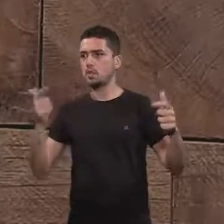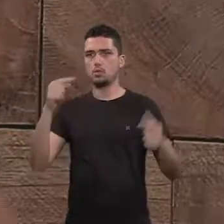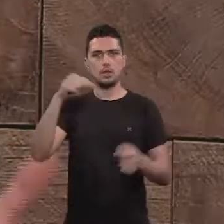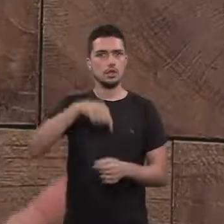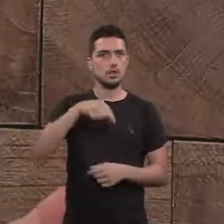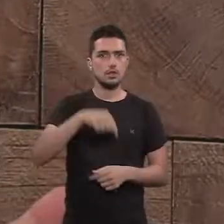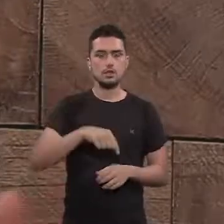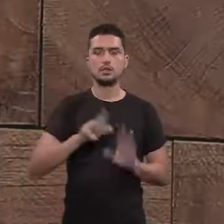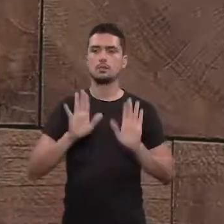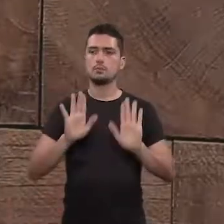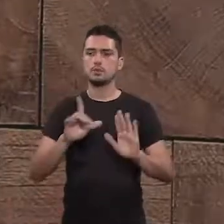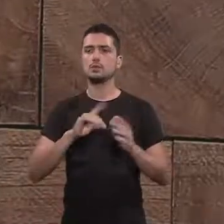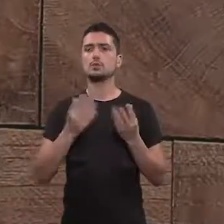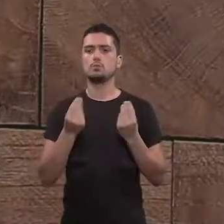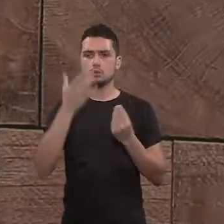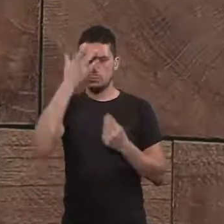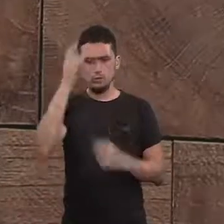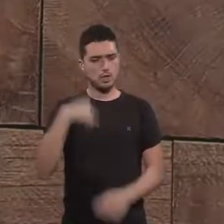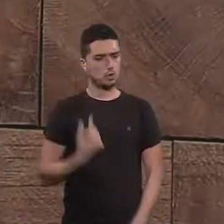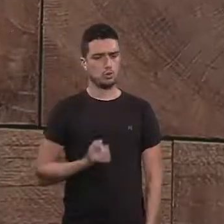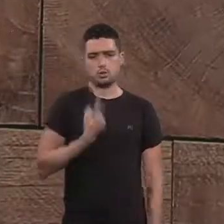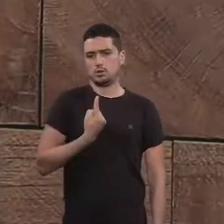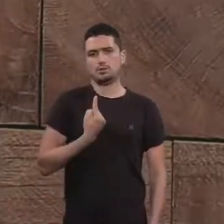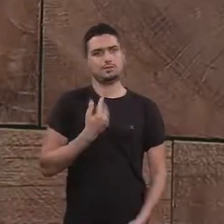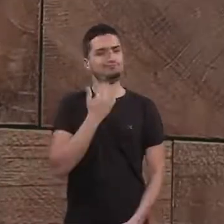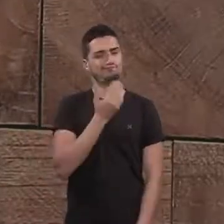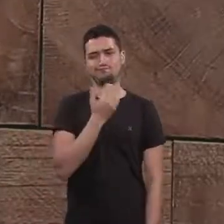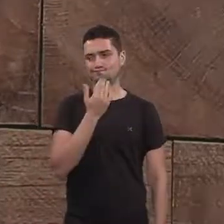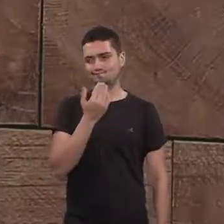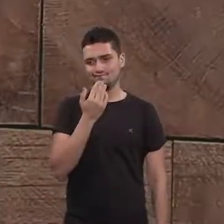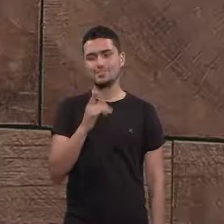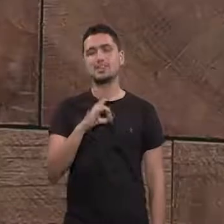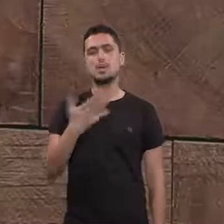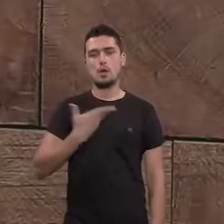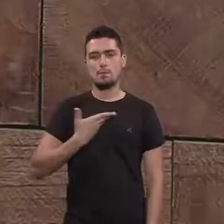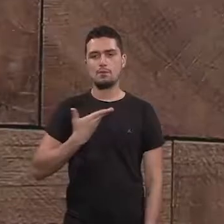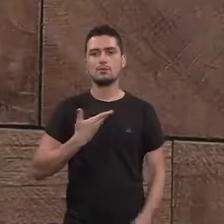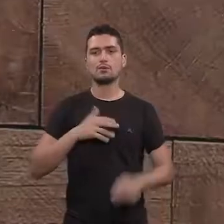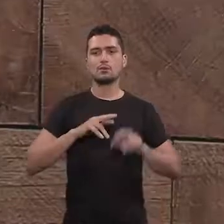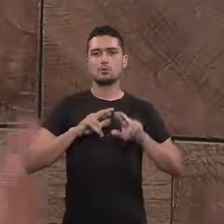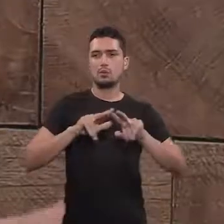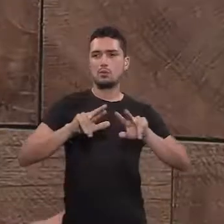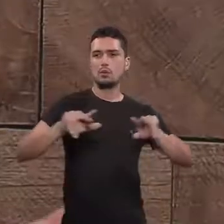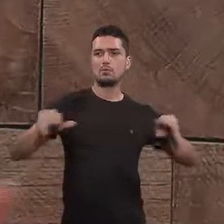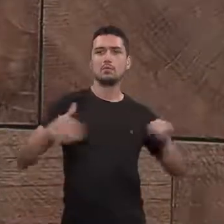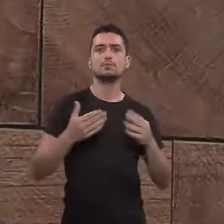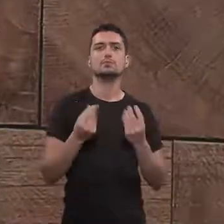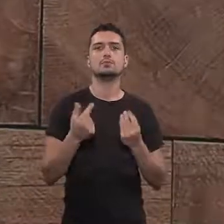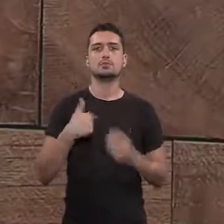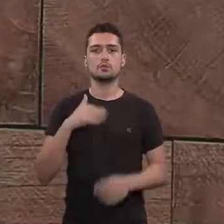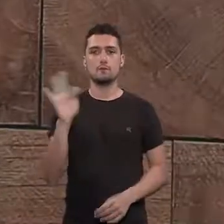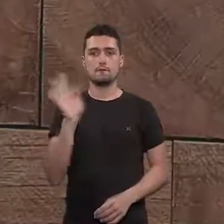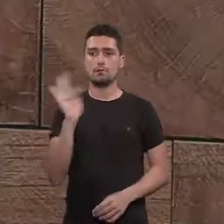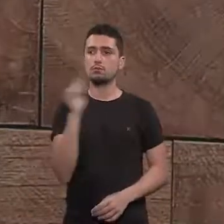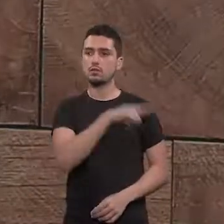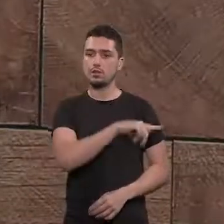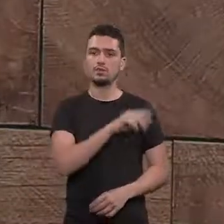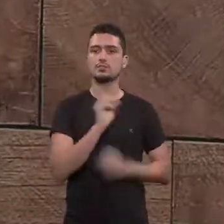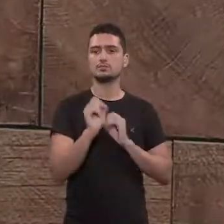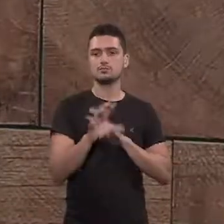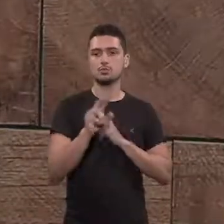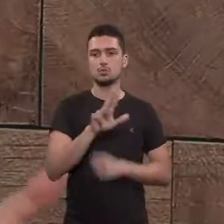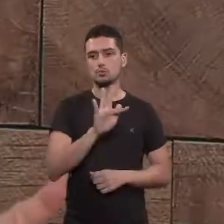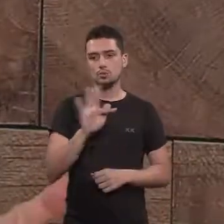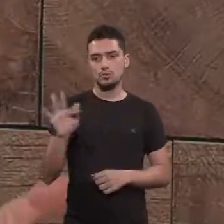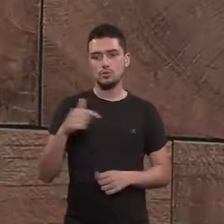aqui, não foram sequer citadas, mas eu sozinho não faço absolutamente nada. Eu sou apenas um porta-voz, já que eu sou professor da universidade, e